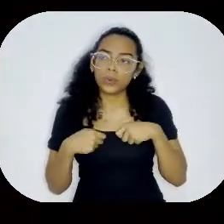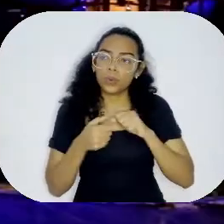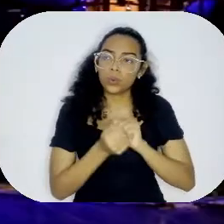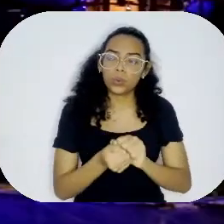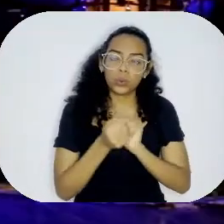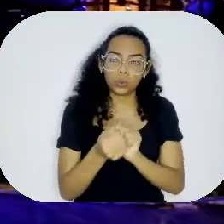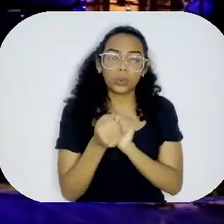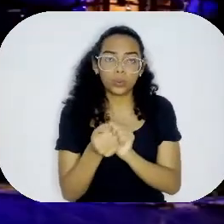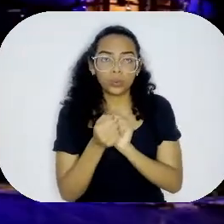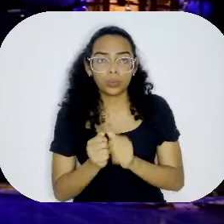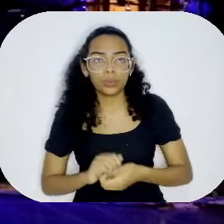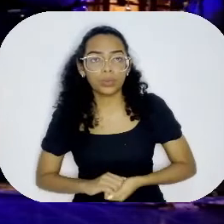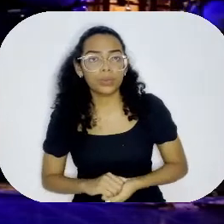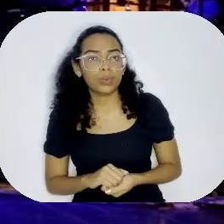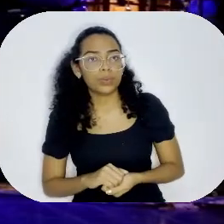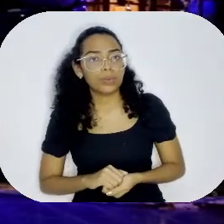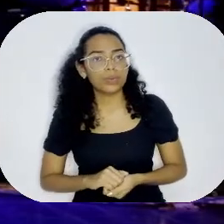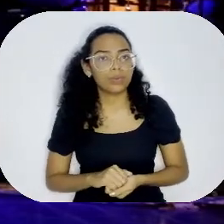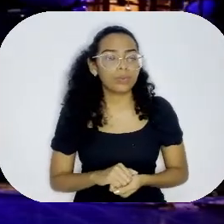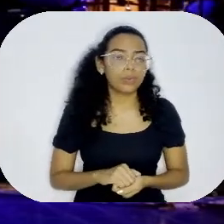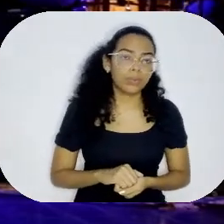e o futuro ainda é aqui.